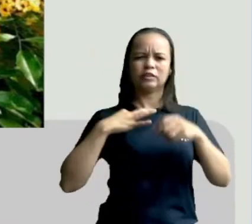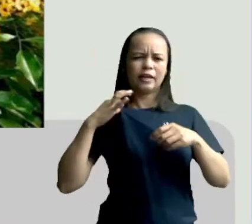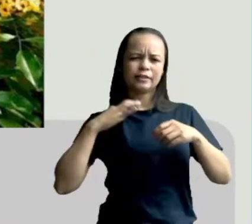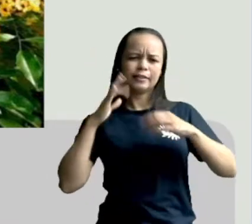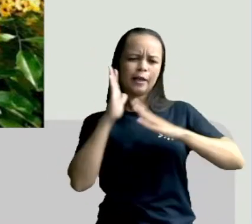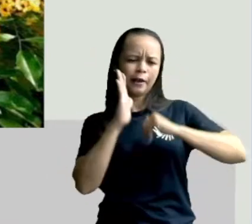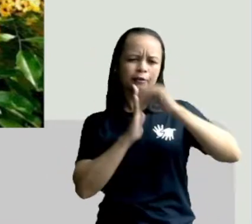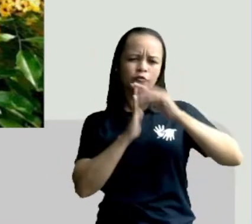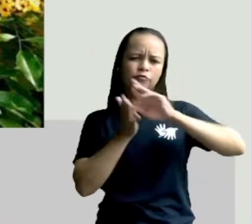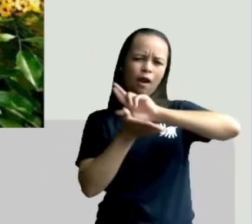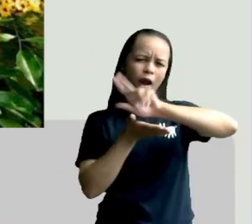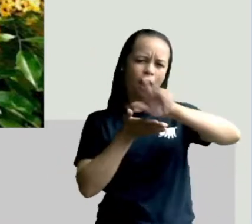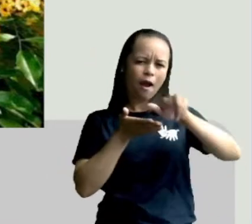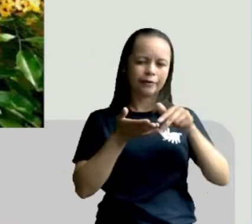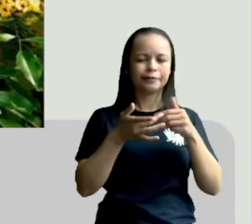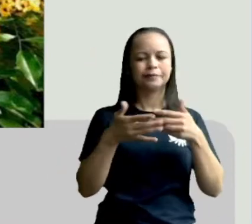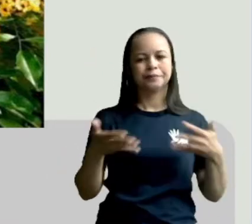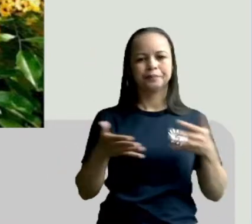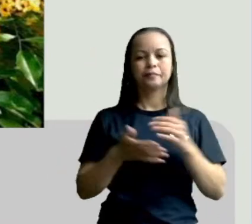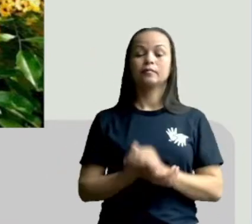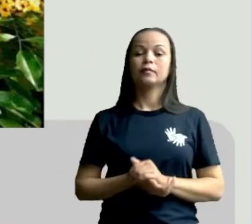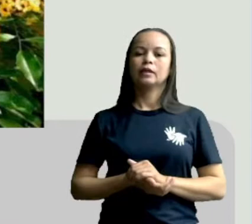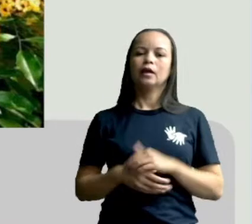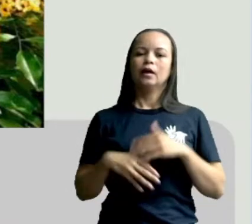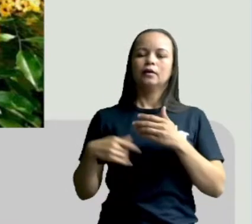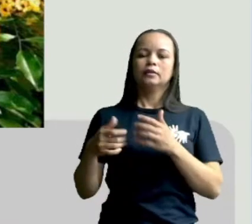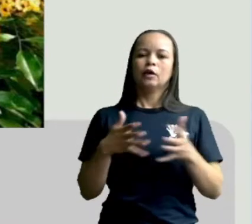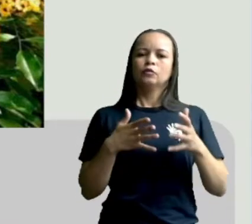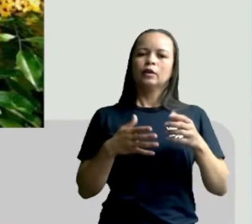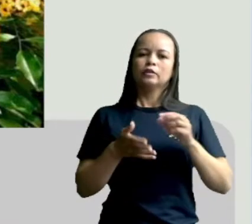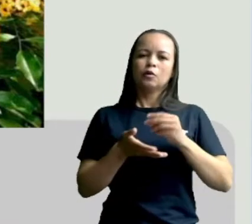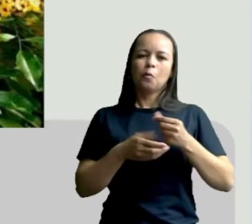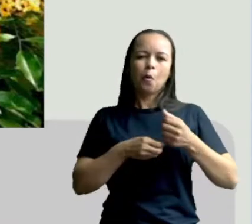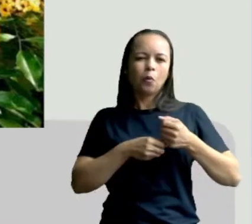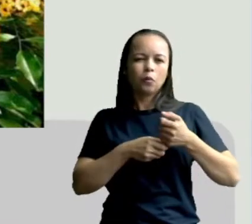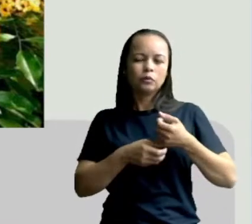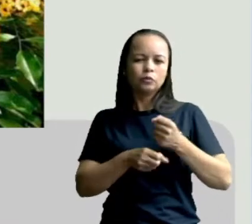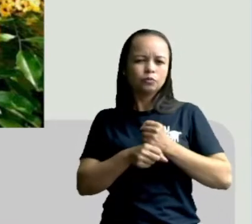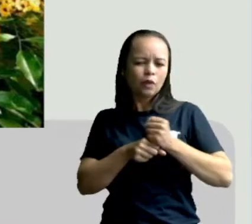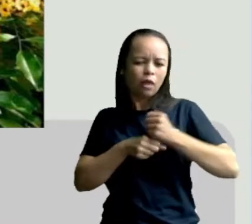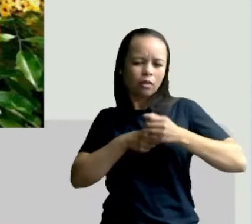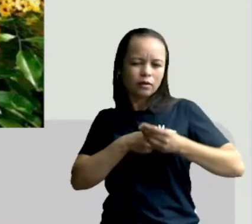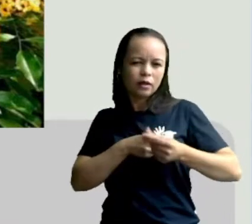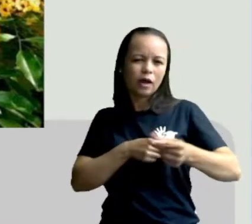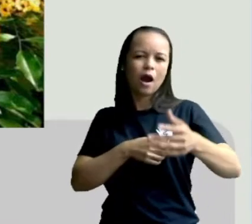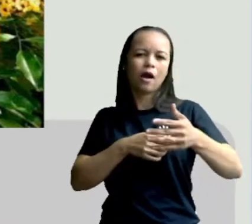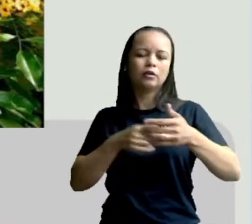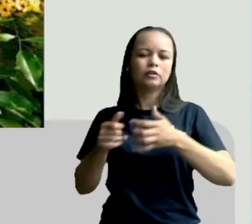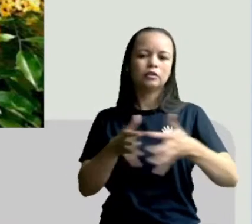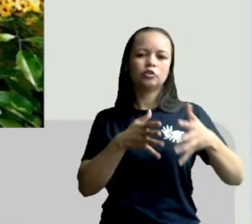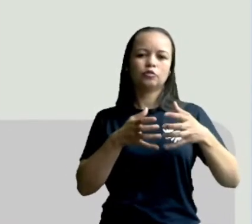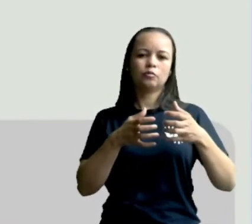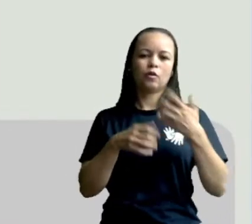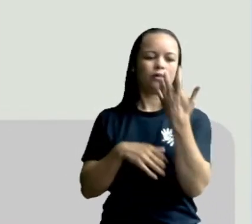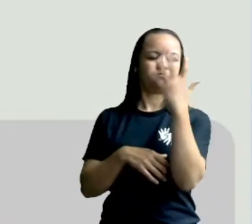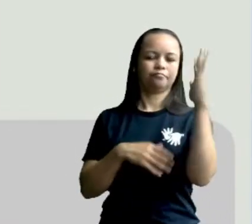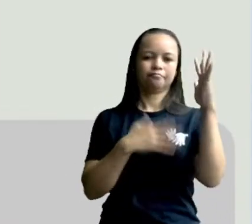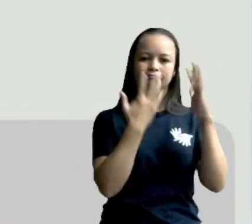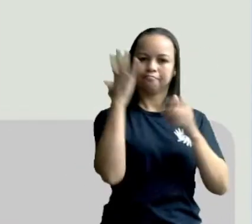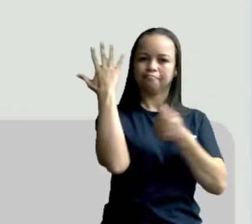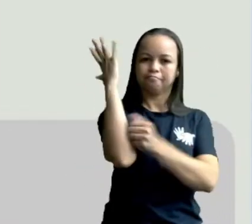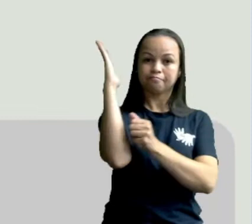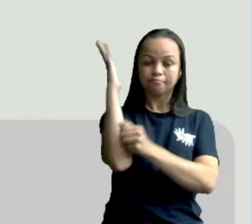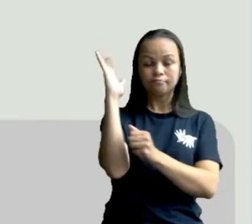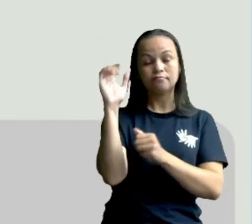tecidos. Enfim, eles durante muito tempo exploraram essa nossa riqueza do pau-brasil, certo? A ponto